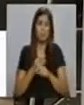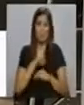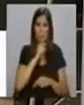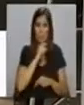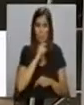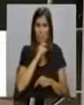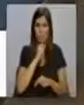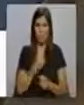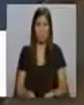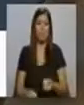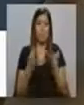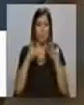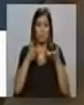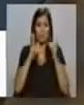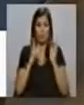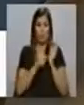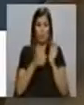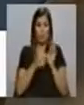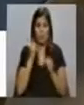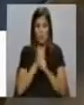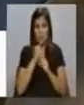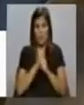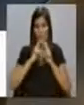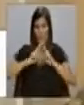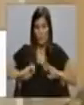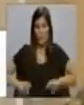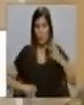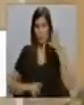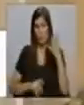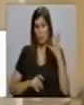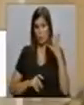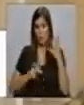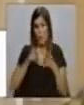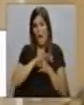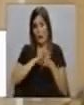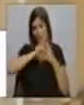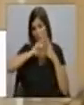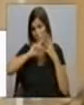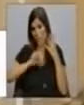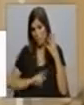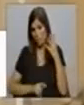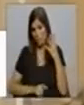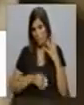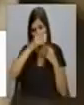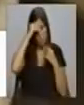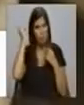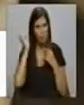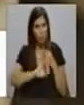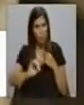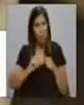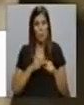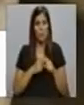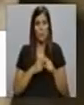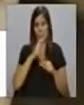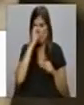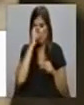luz verde desta tecnologia, trabalharam 4 investigadores de diferentes áreas, sem esquecer o interesse e curiosidade dos alunos da